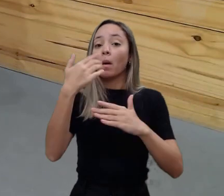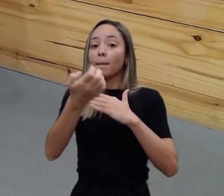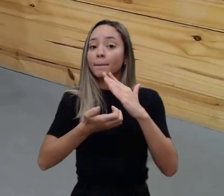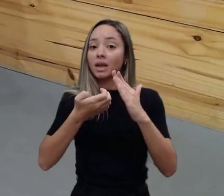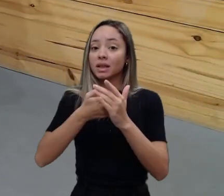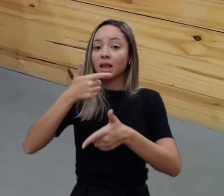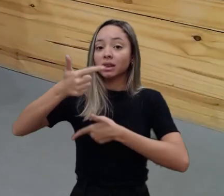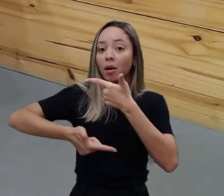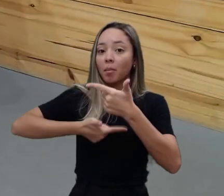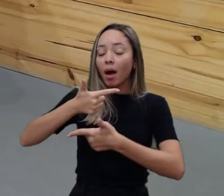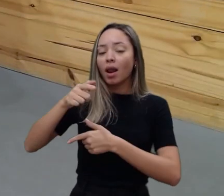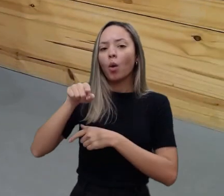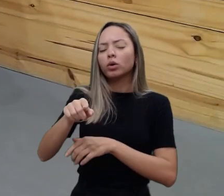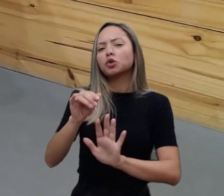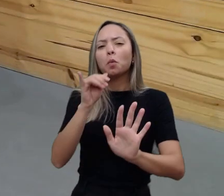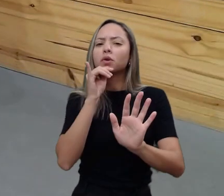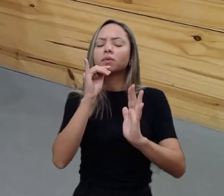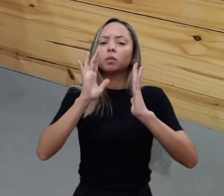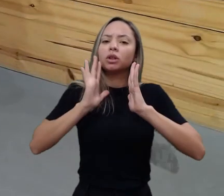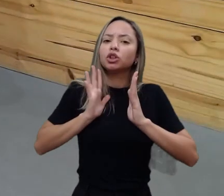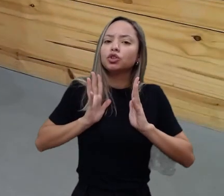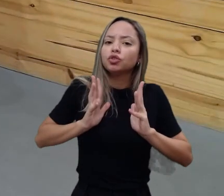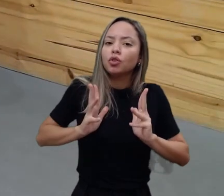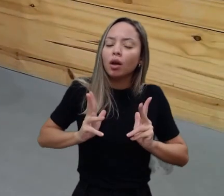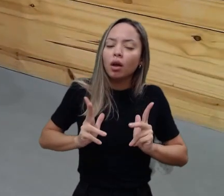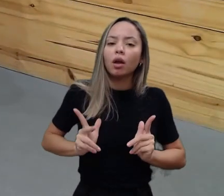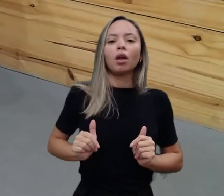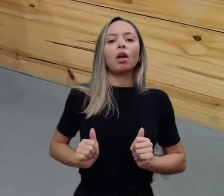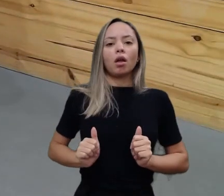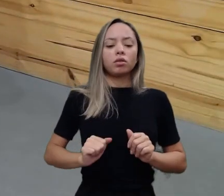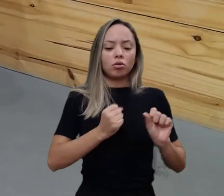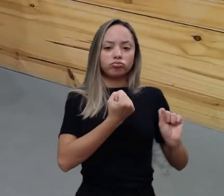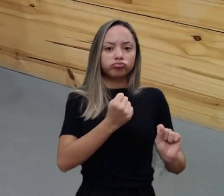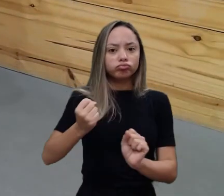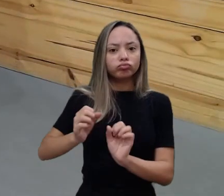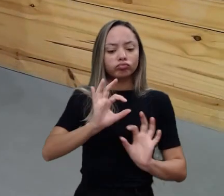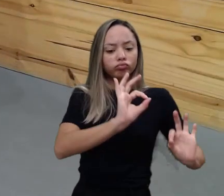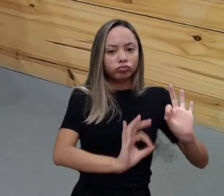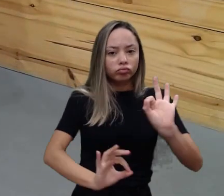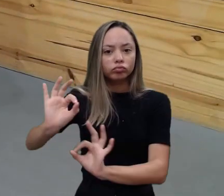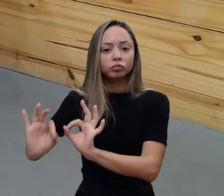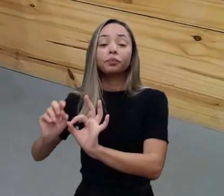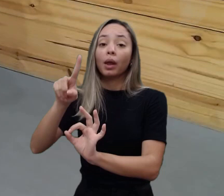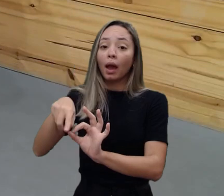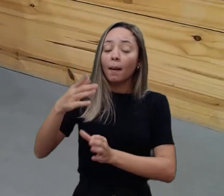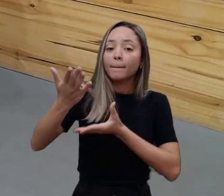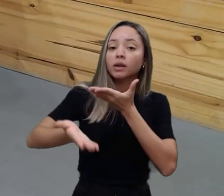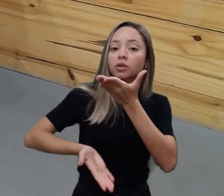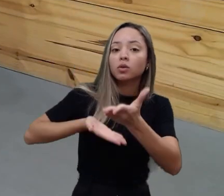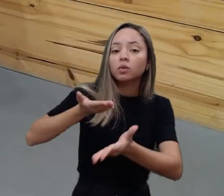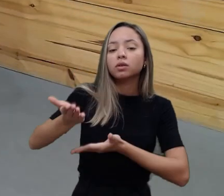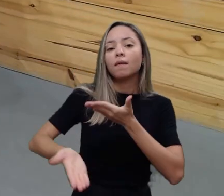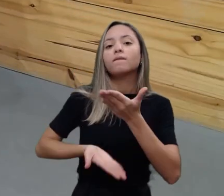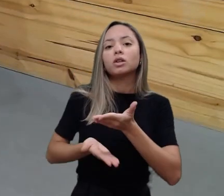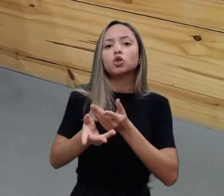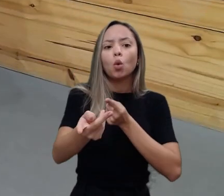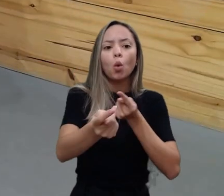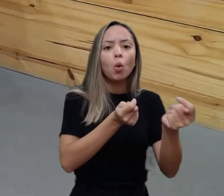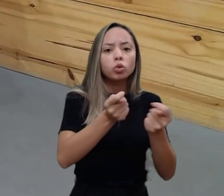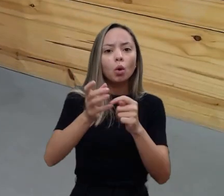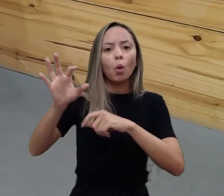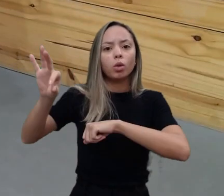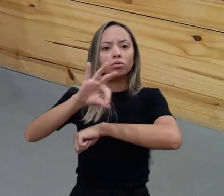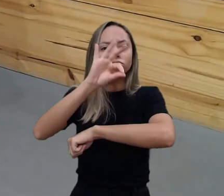ali com higiene, com sanitização de ambientes, ela está prestando um serviço de controle de